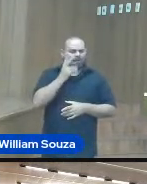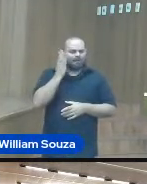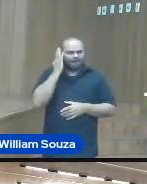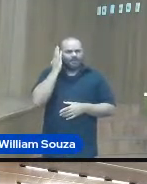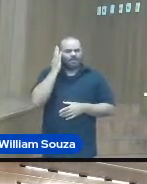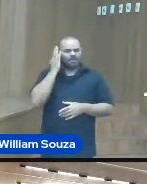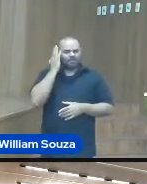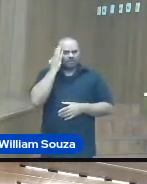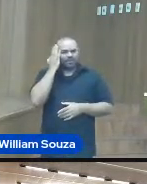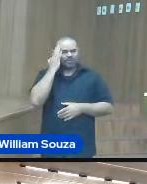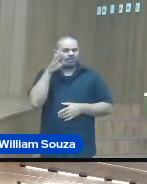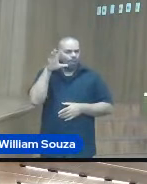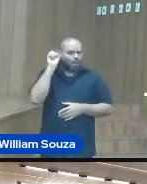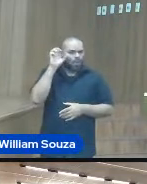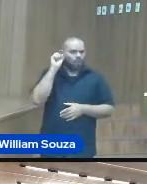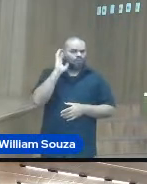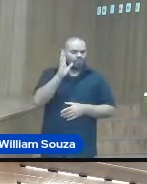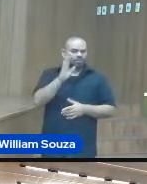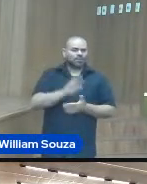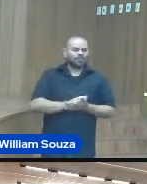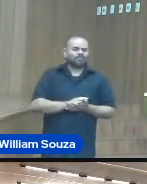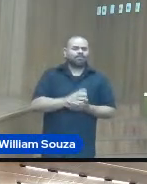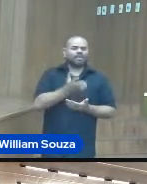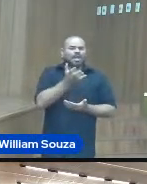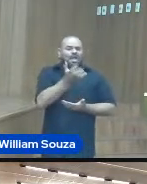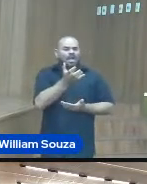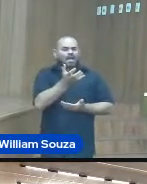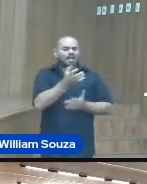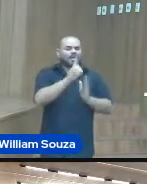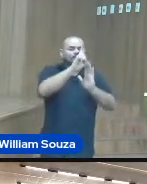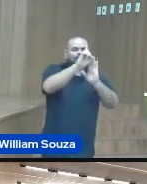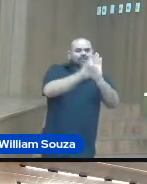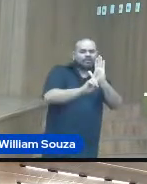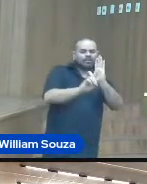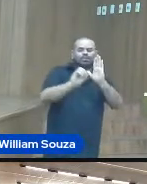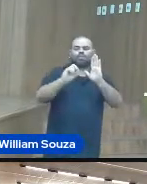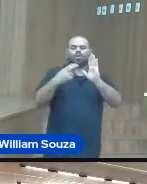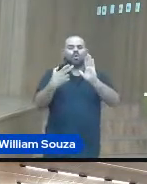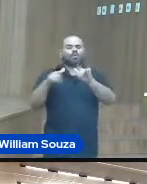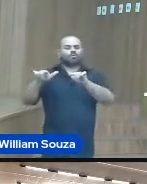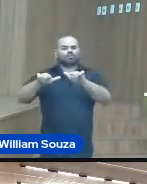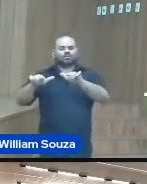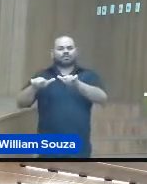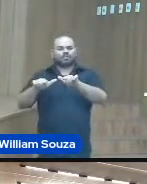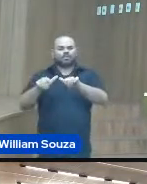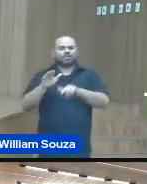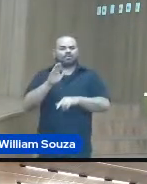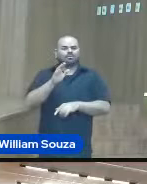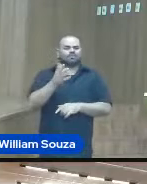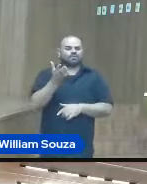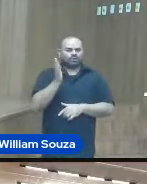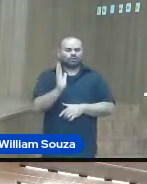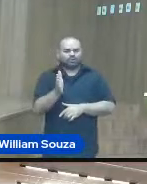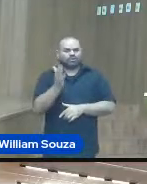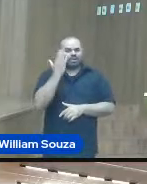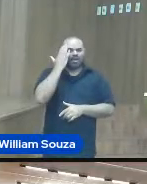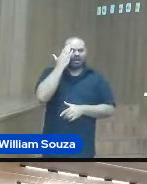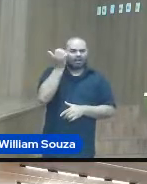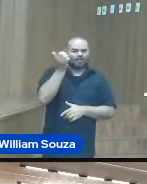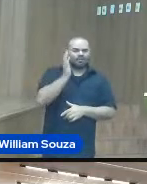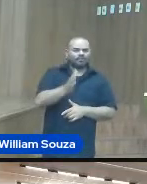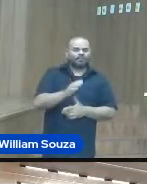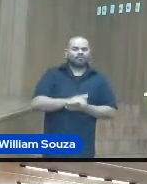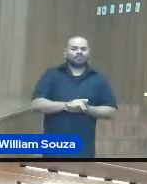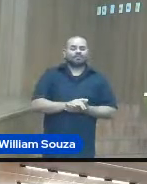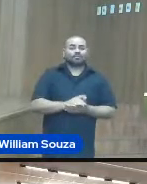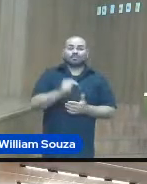já ouviu isso? Vocês querem direitos ou emprego? Isso daí... Eu não tô falando do